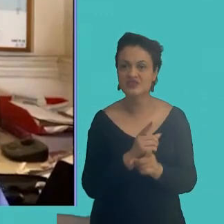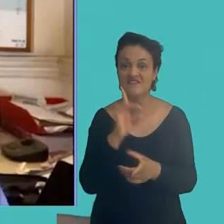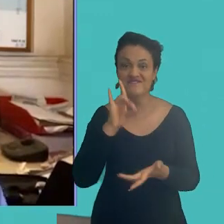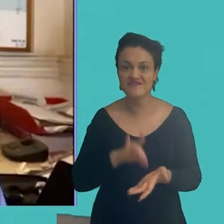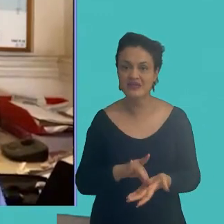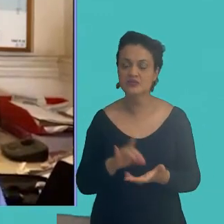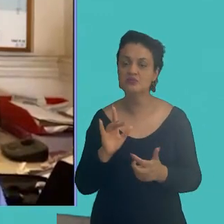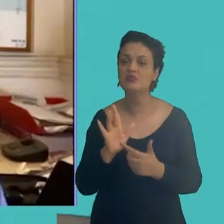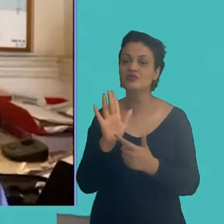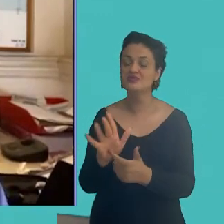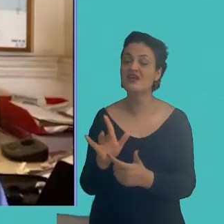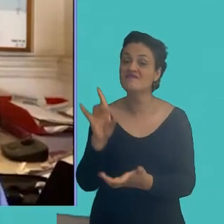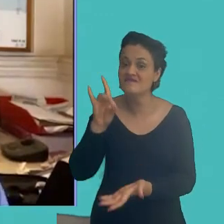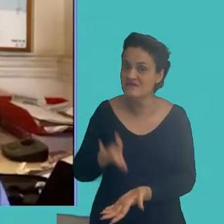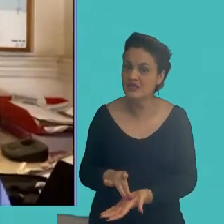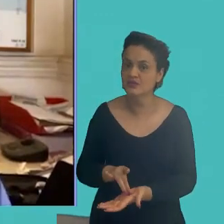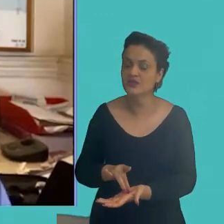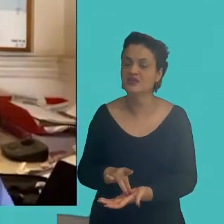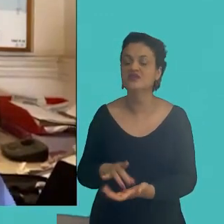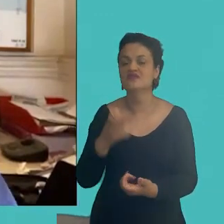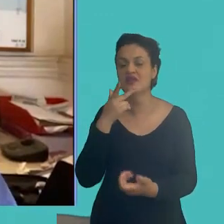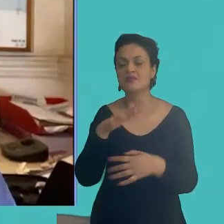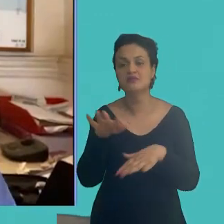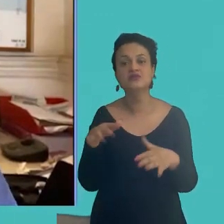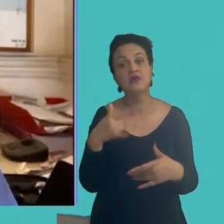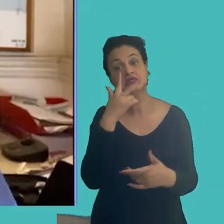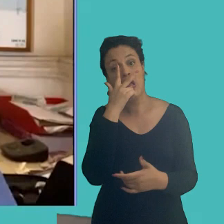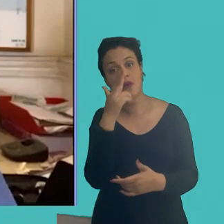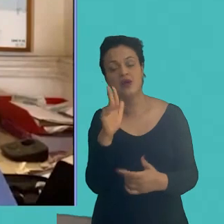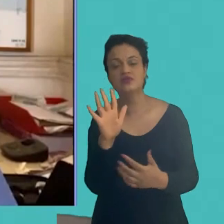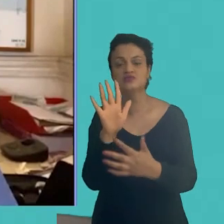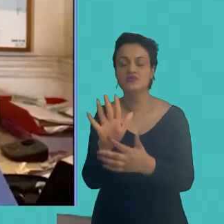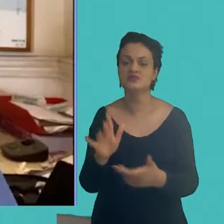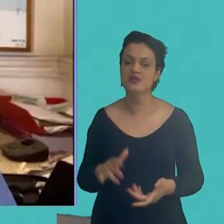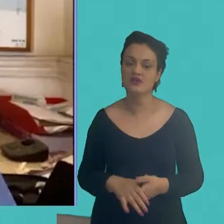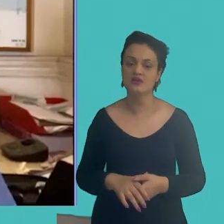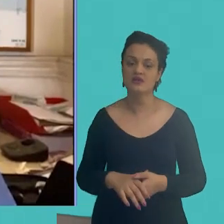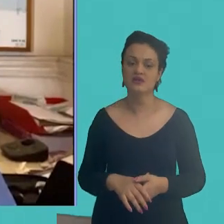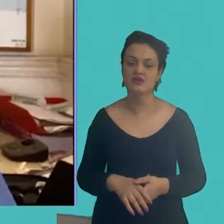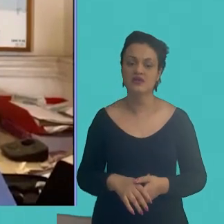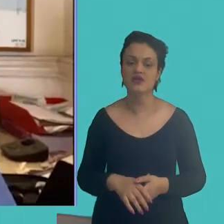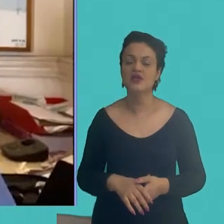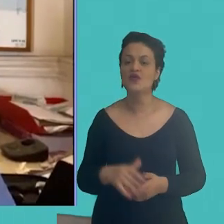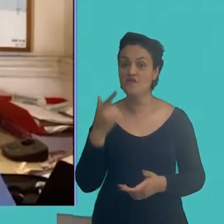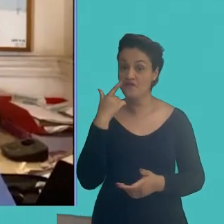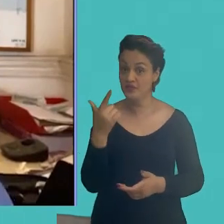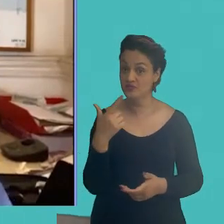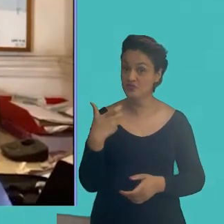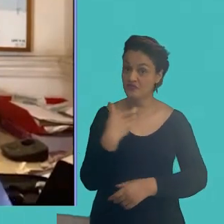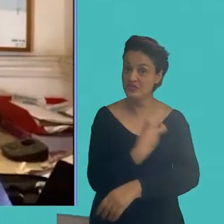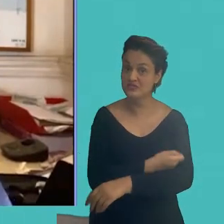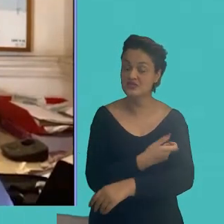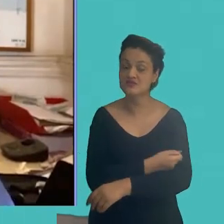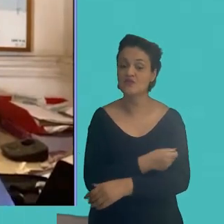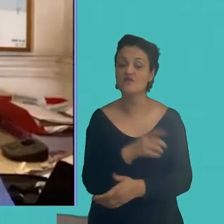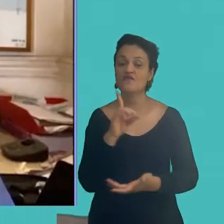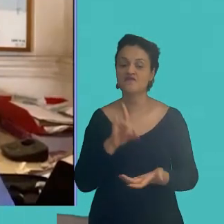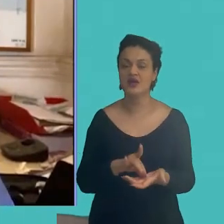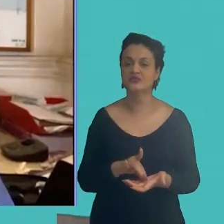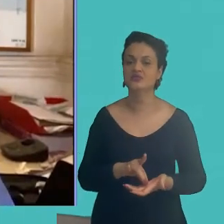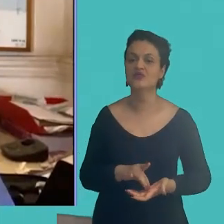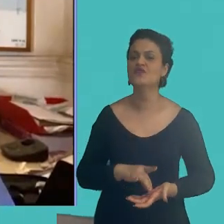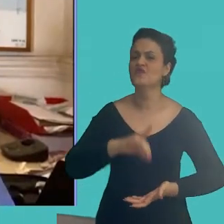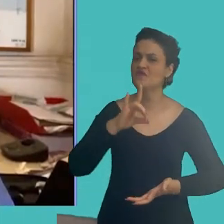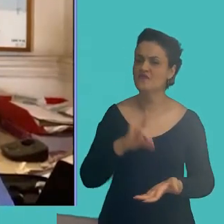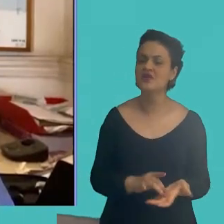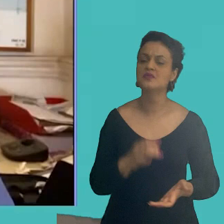eles e dizer ao público o que eu acho. Eu acho que reconheço na vacinação o fato essencial que